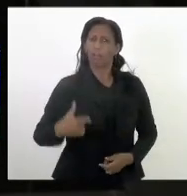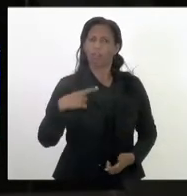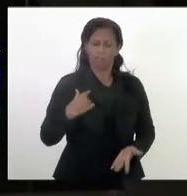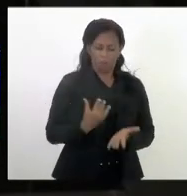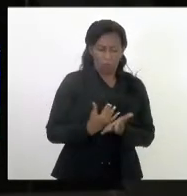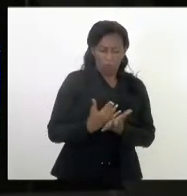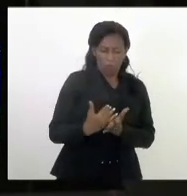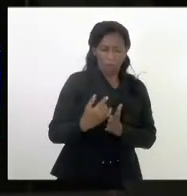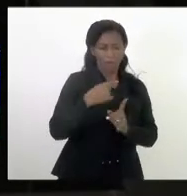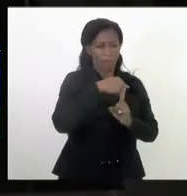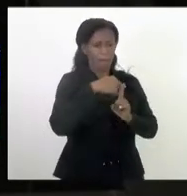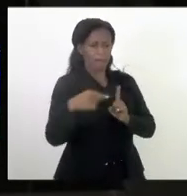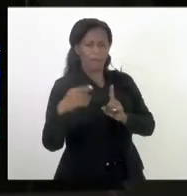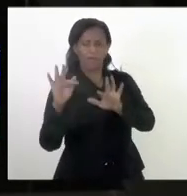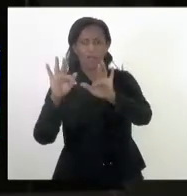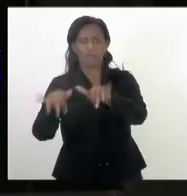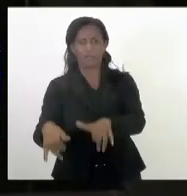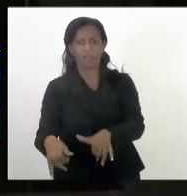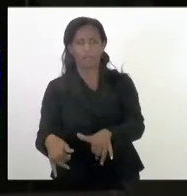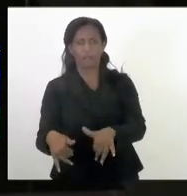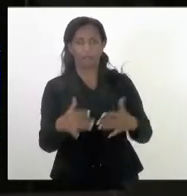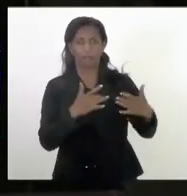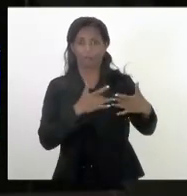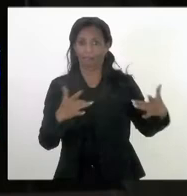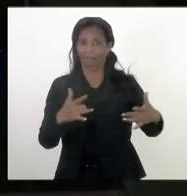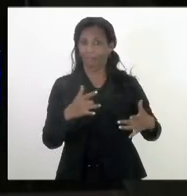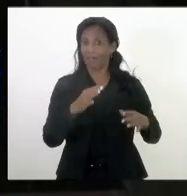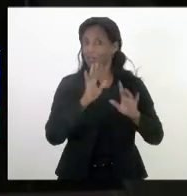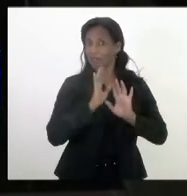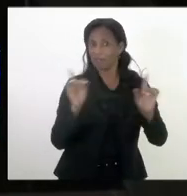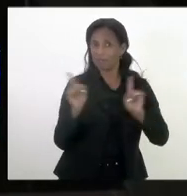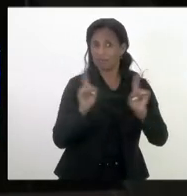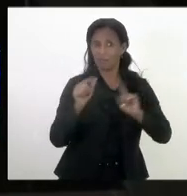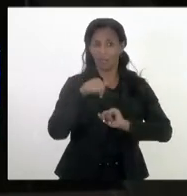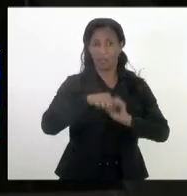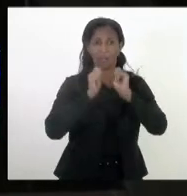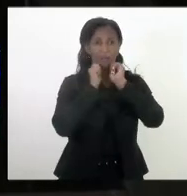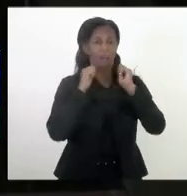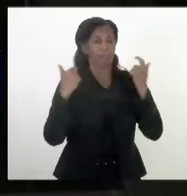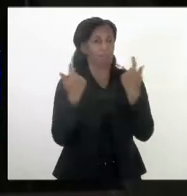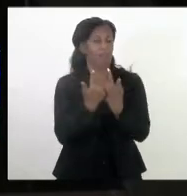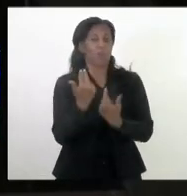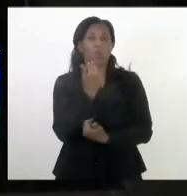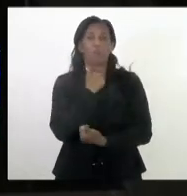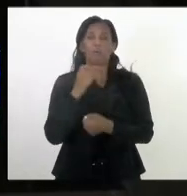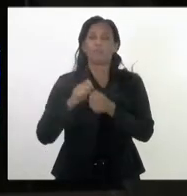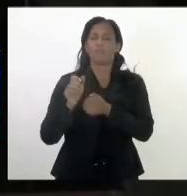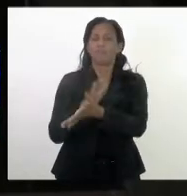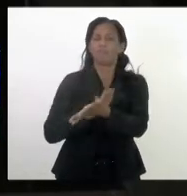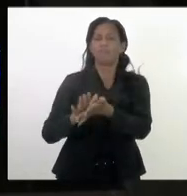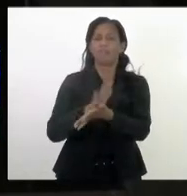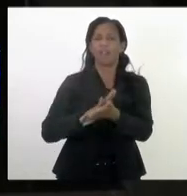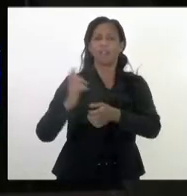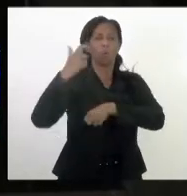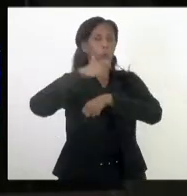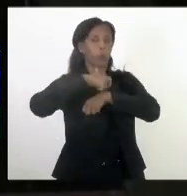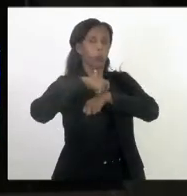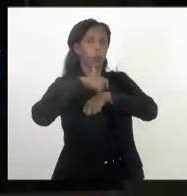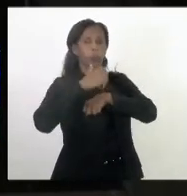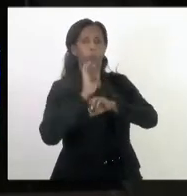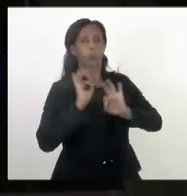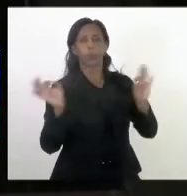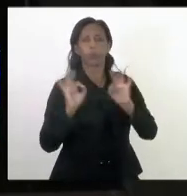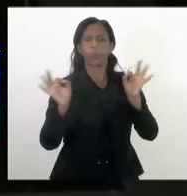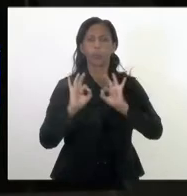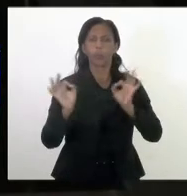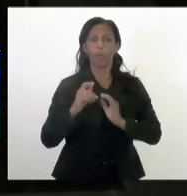Caridade é no momento pontual. E essa casa não pode fazer nada no momento só pontual.